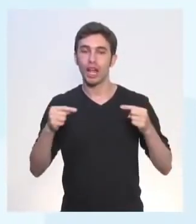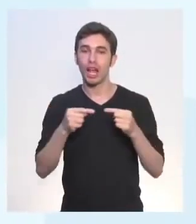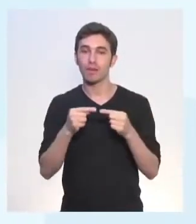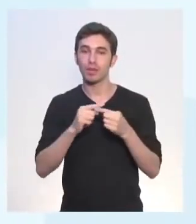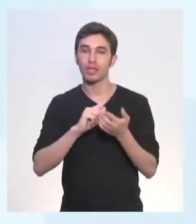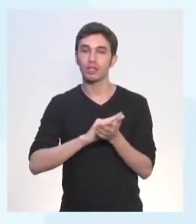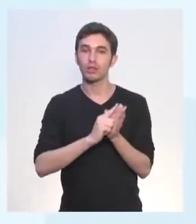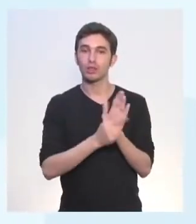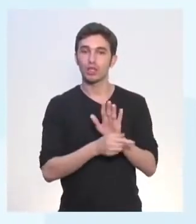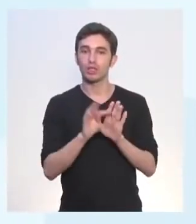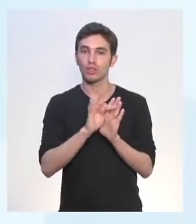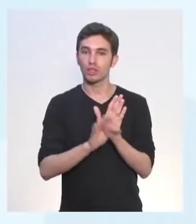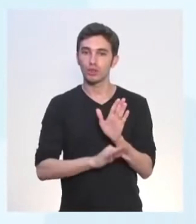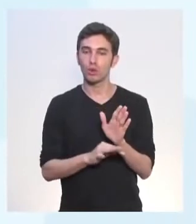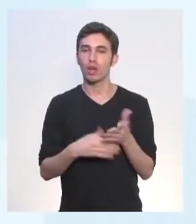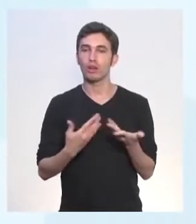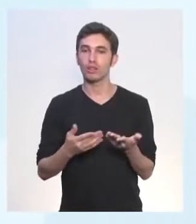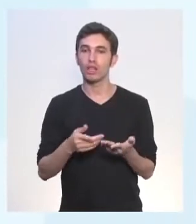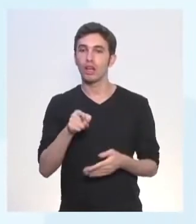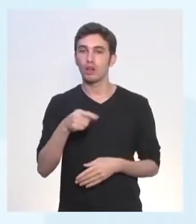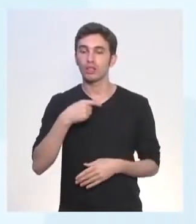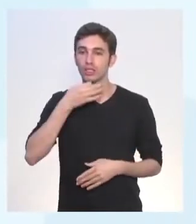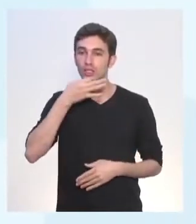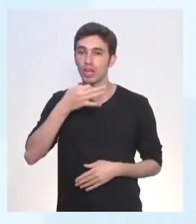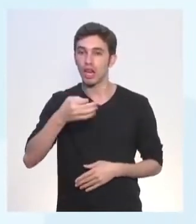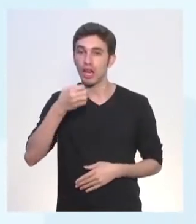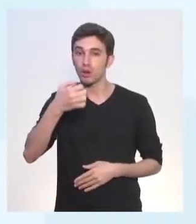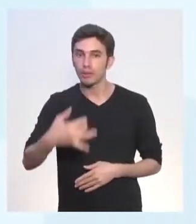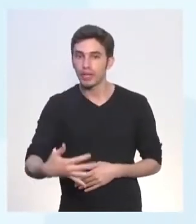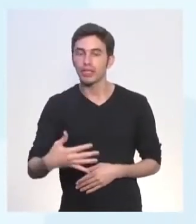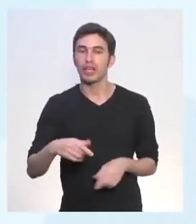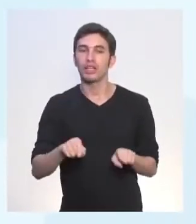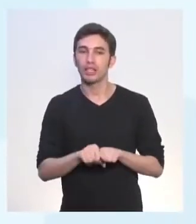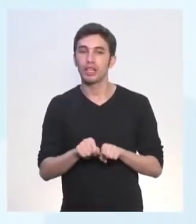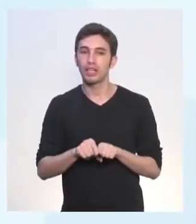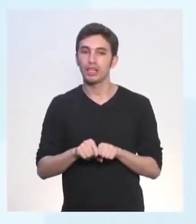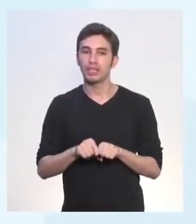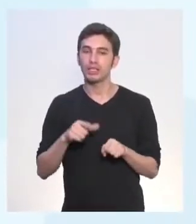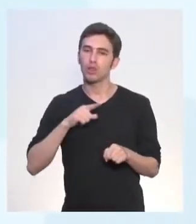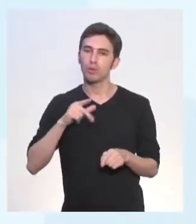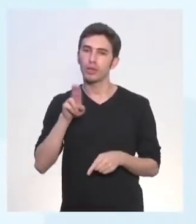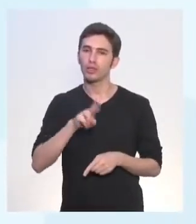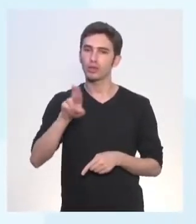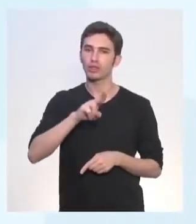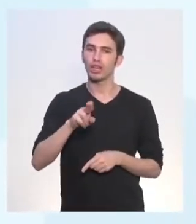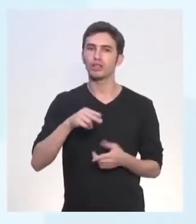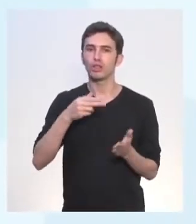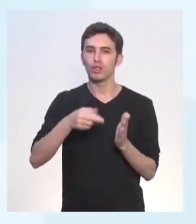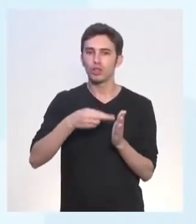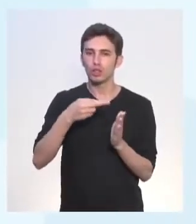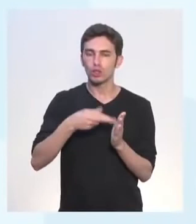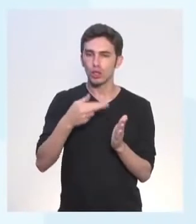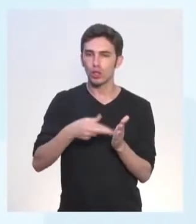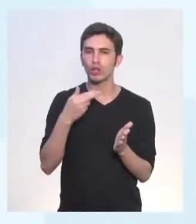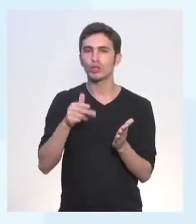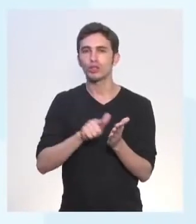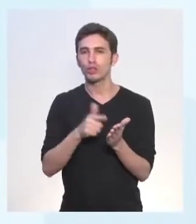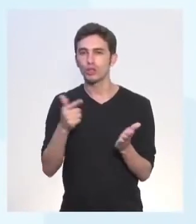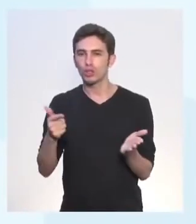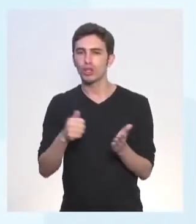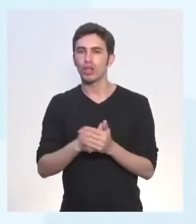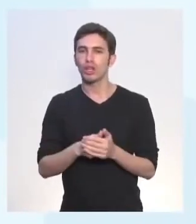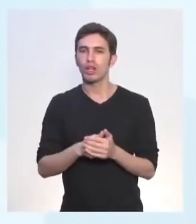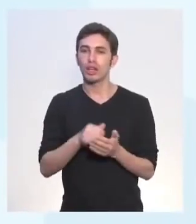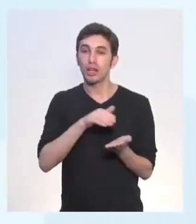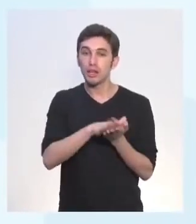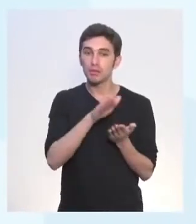gênero textual da ordem do argumentar, que circula geralmente em jornais, revistas, impressos e online, ou